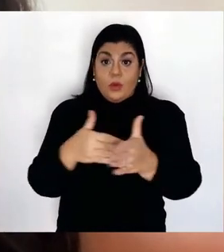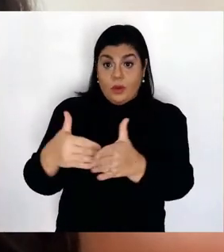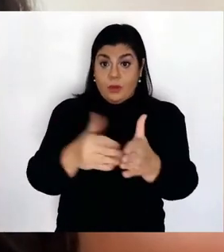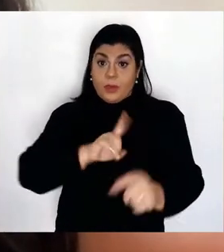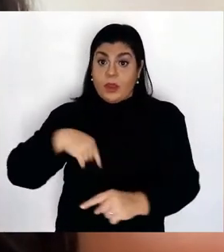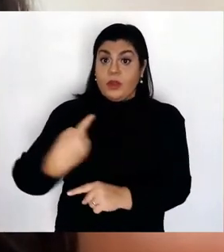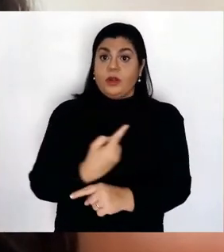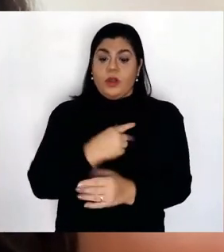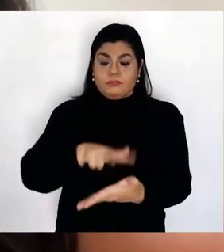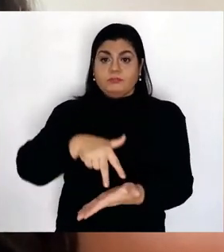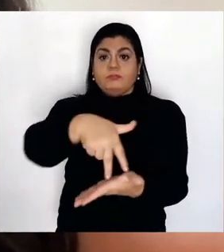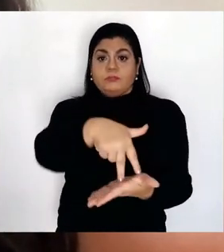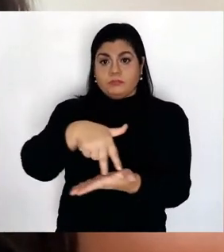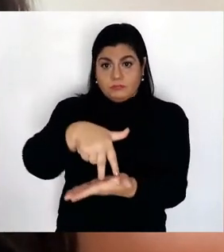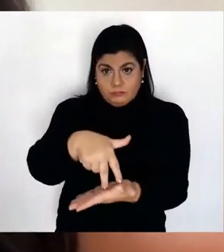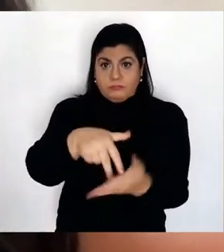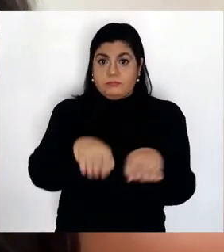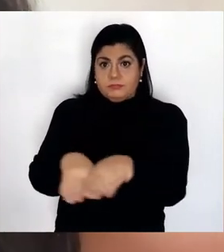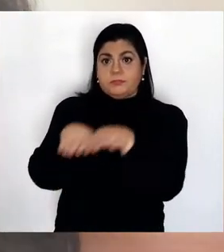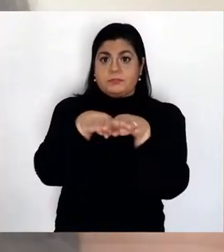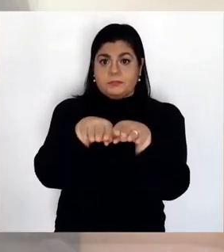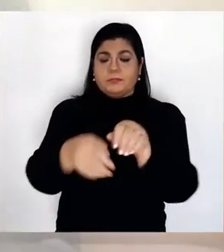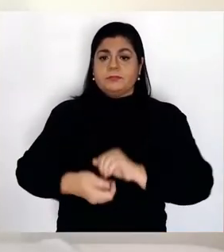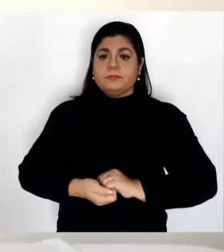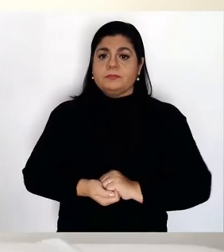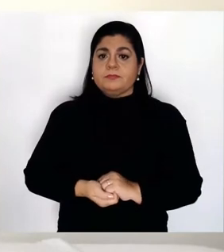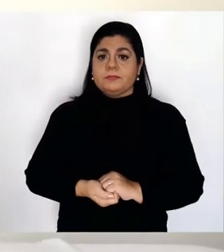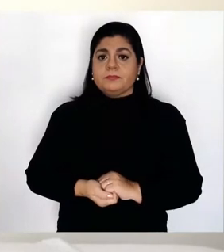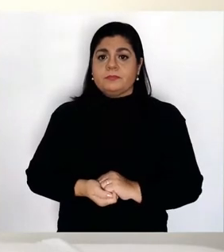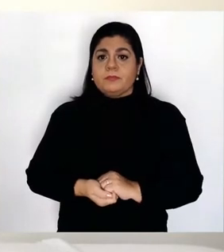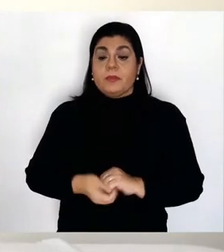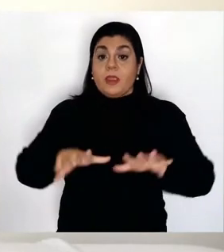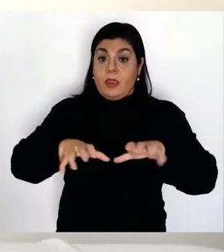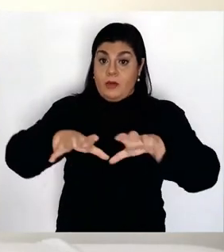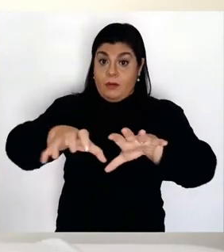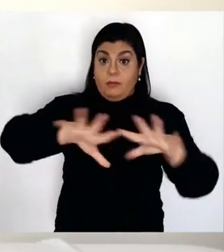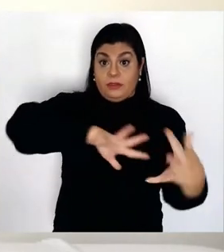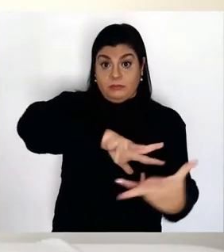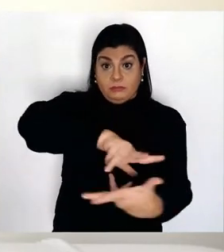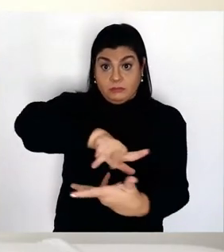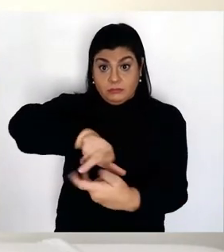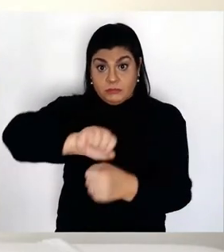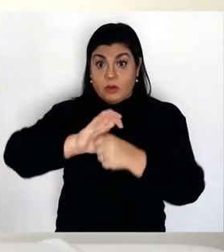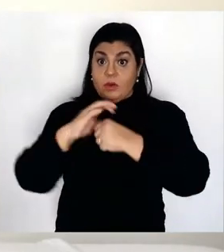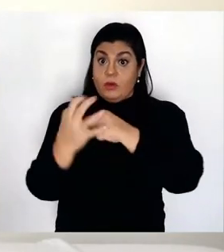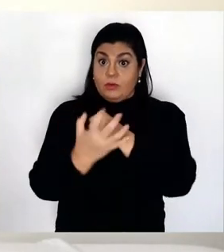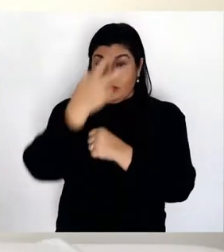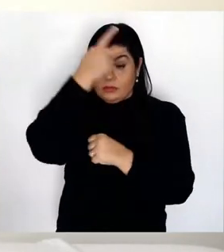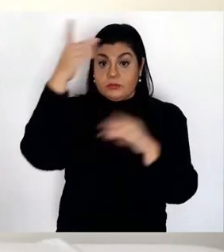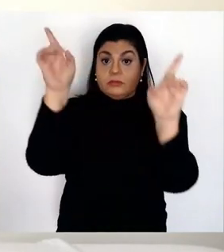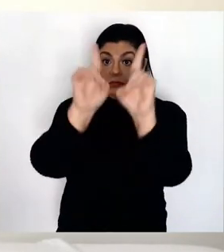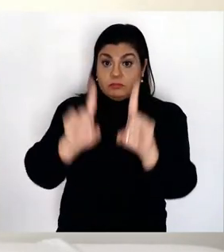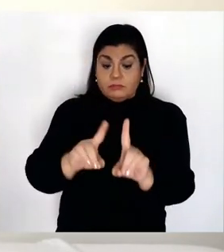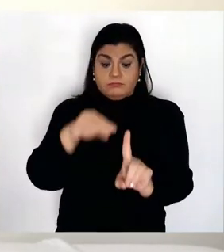impede de ocupar os espaços em igualdade. E agora, com a pandemia do Covid-19, as pessoas com deficiências